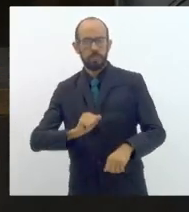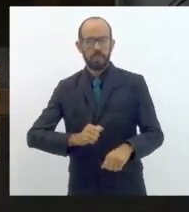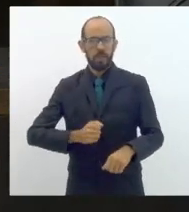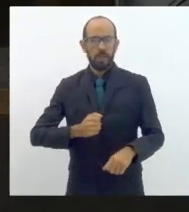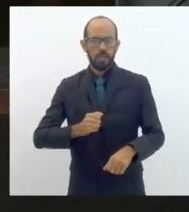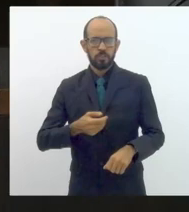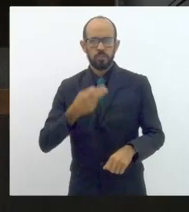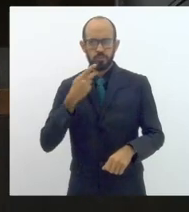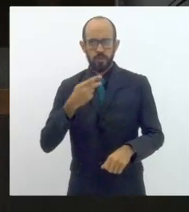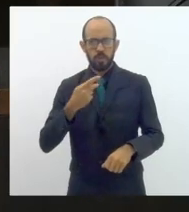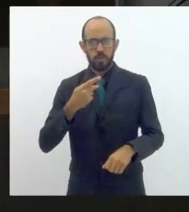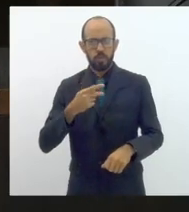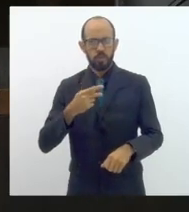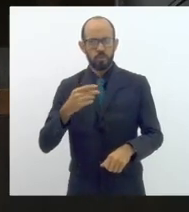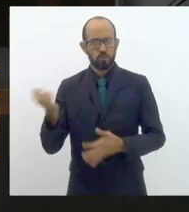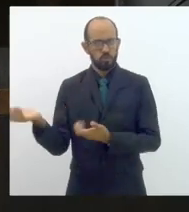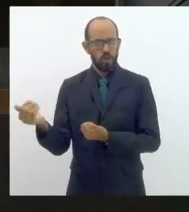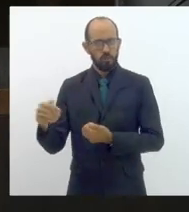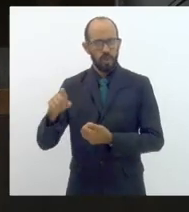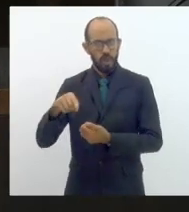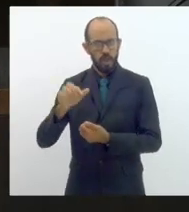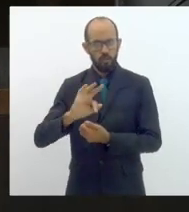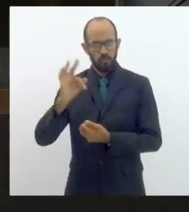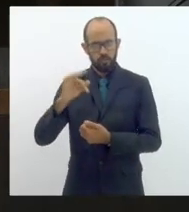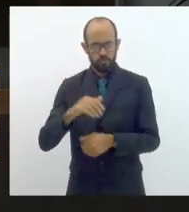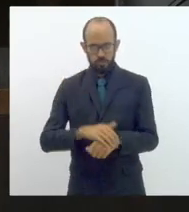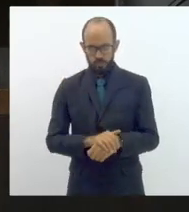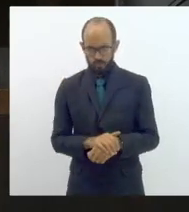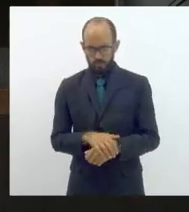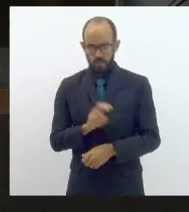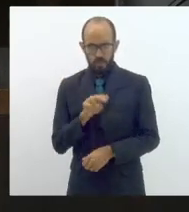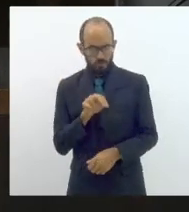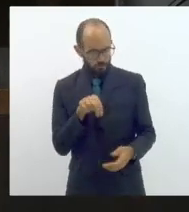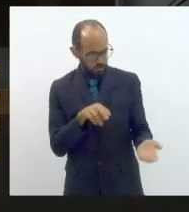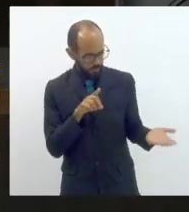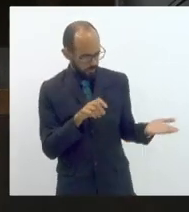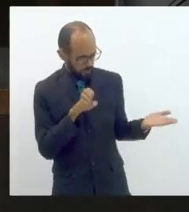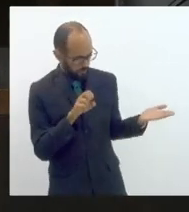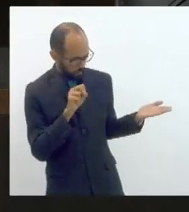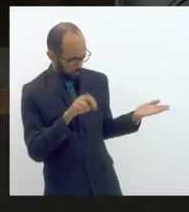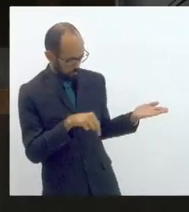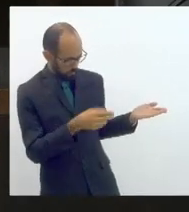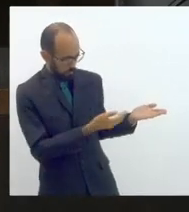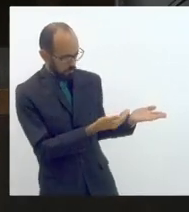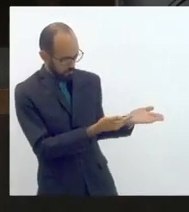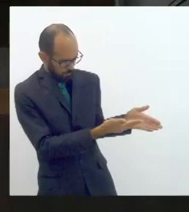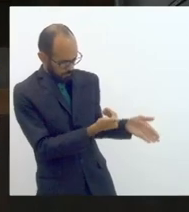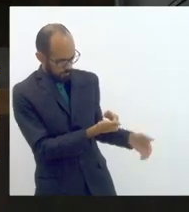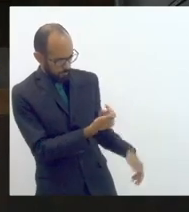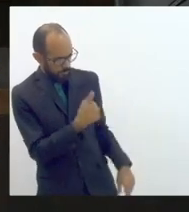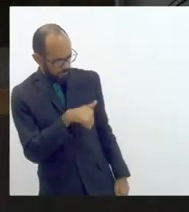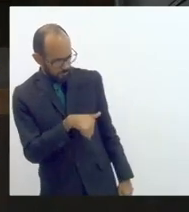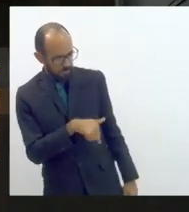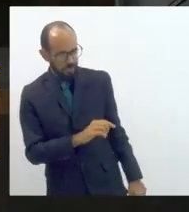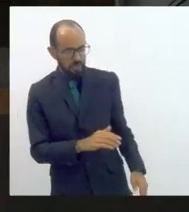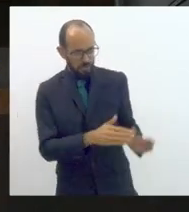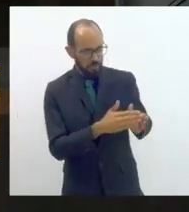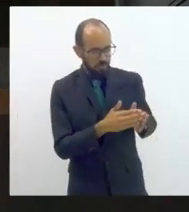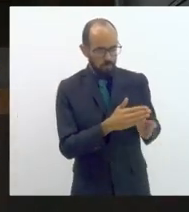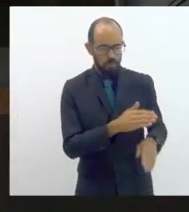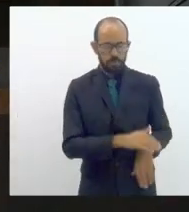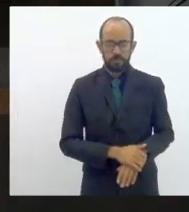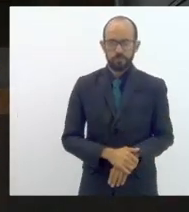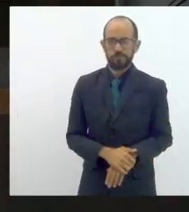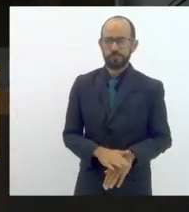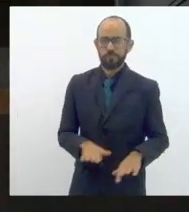é o futuro. E o futuro é agora. Vem cá, Wanderson. Wanderson. Dizer da alegria aqui,